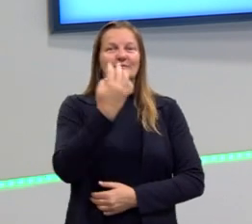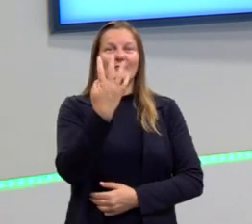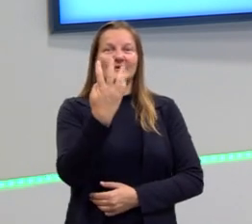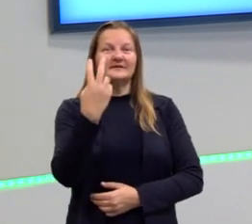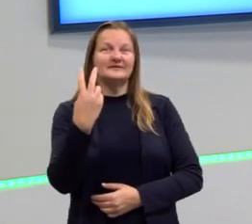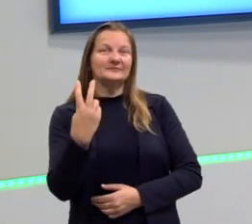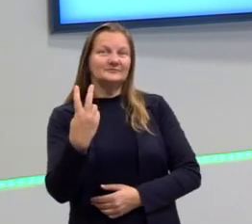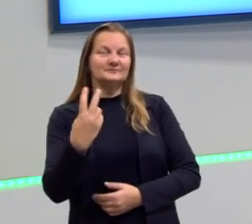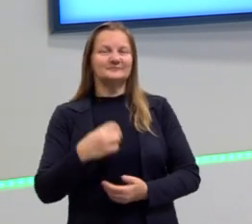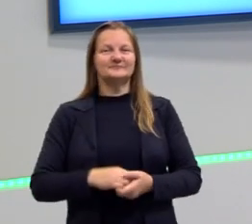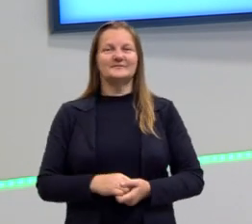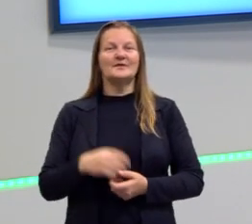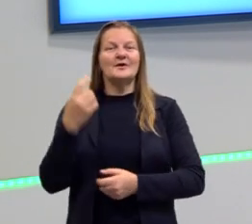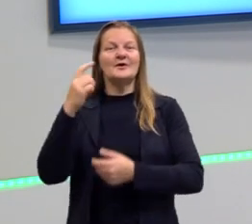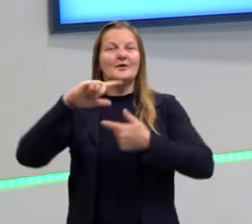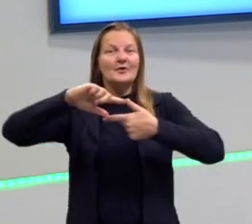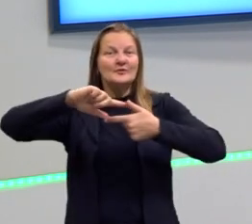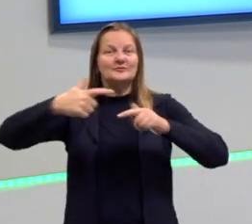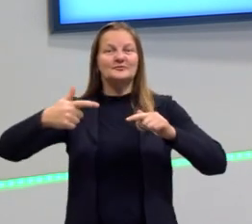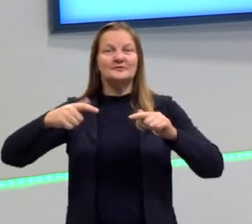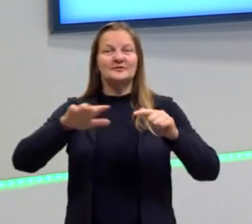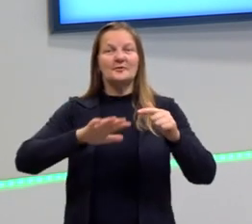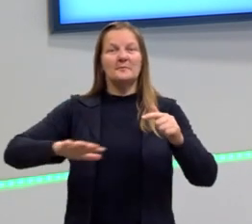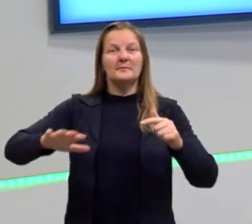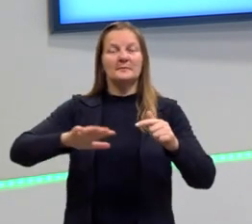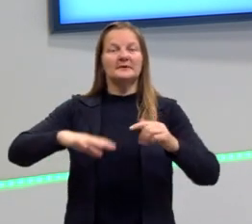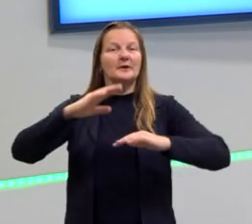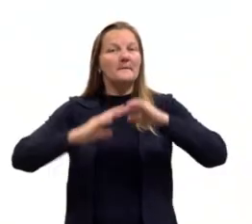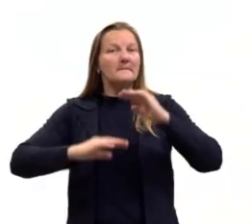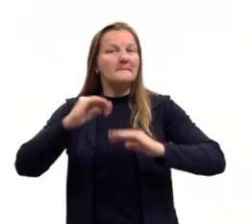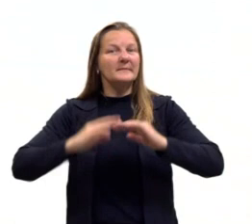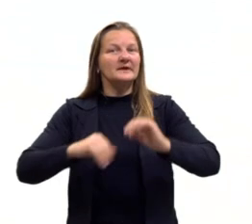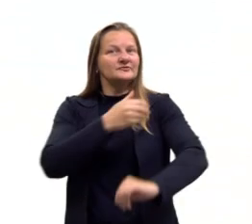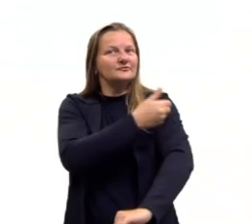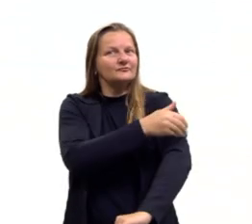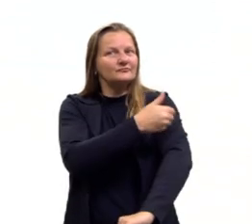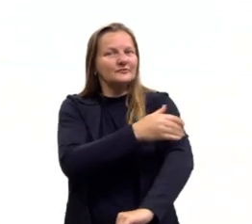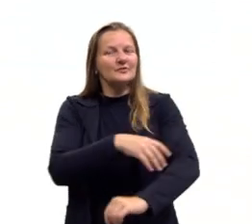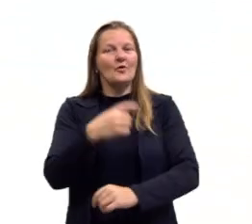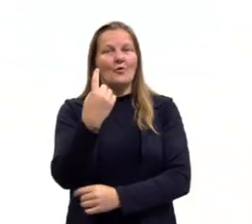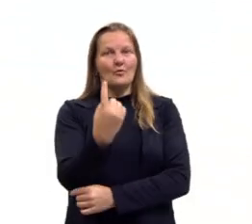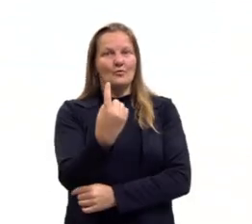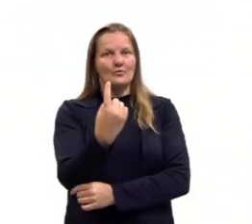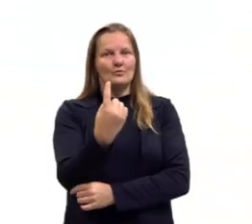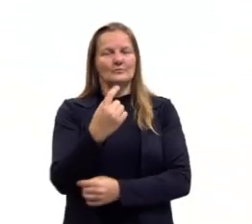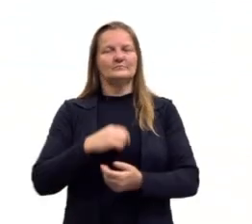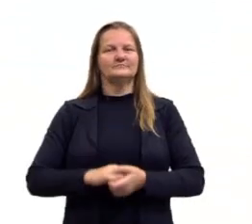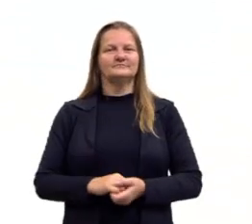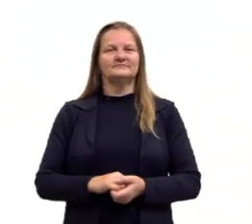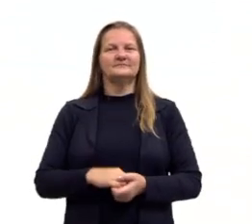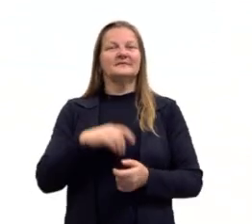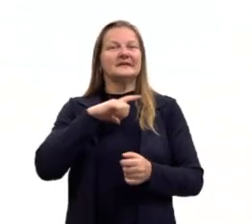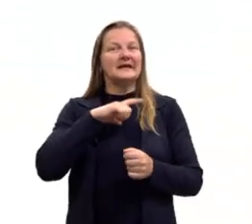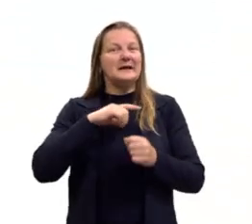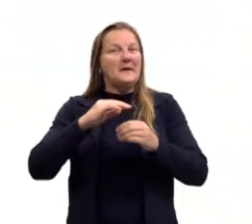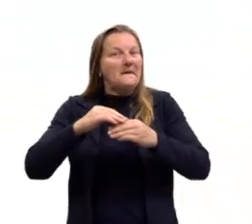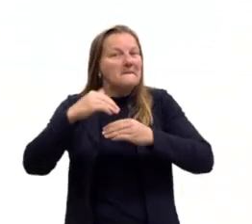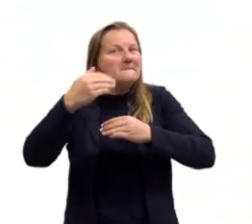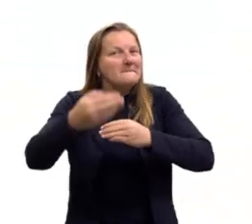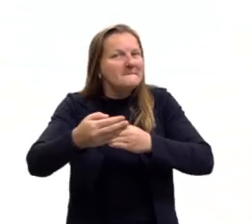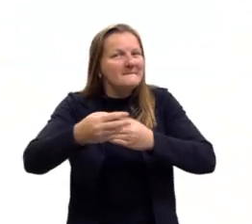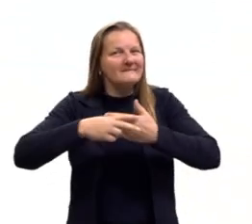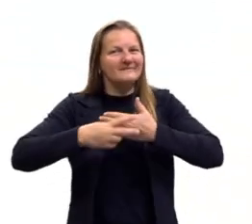42 geometria plana em prática parte um então aí já sabemos que teremos